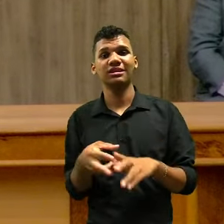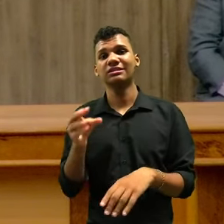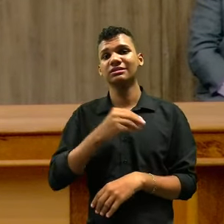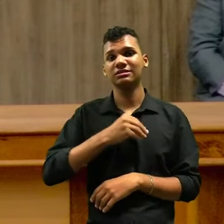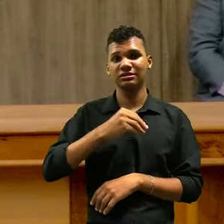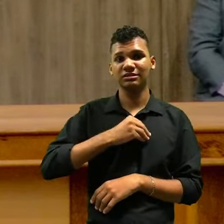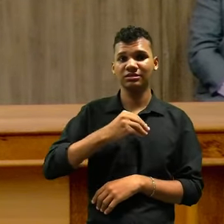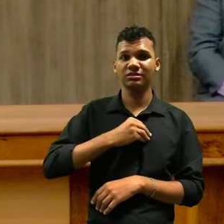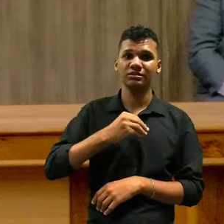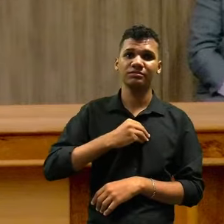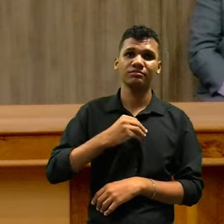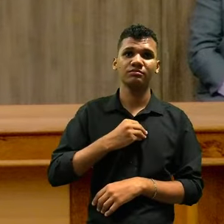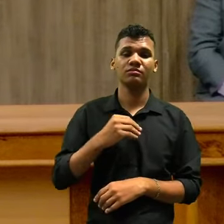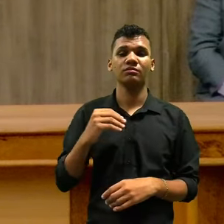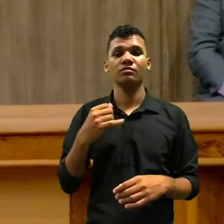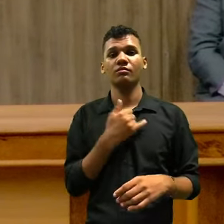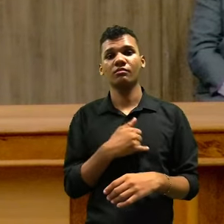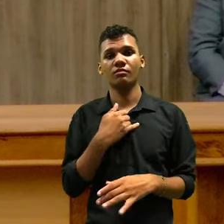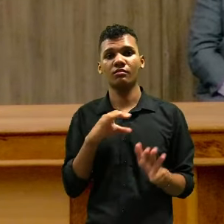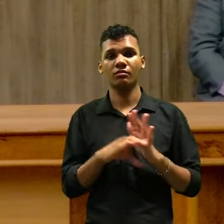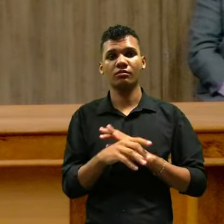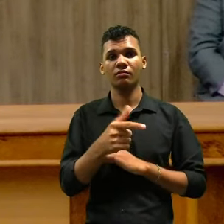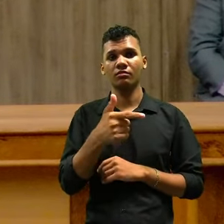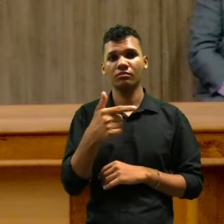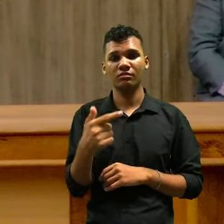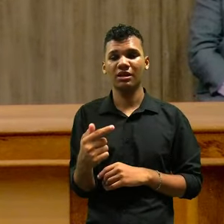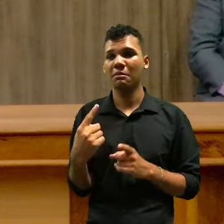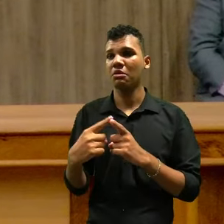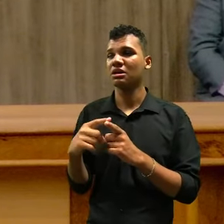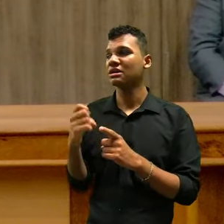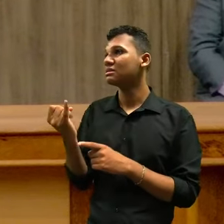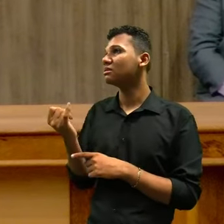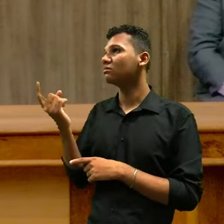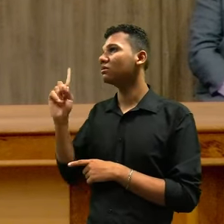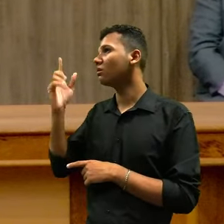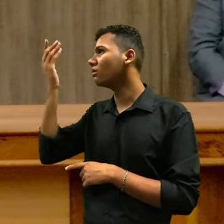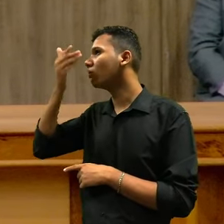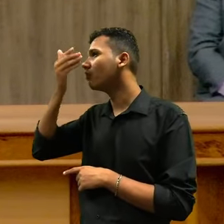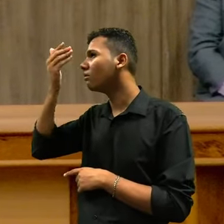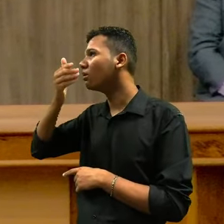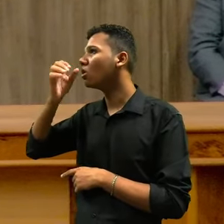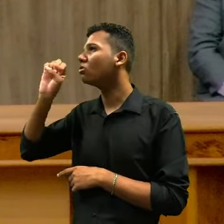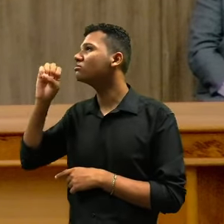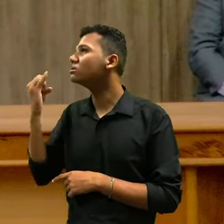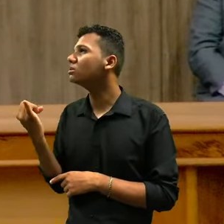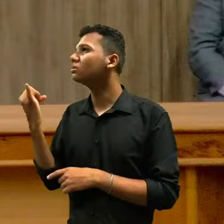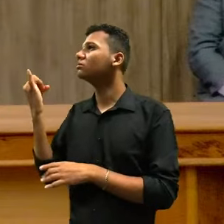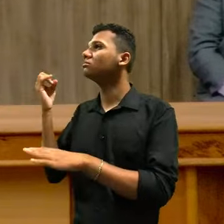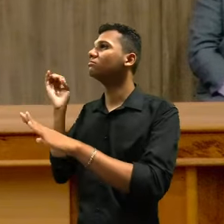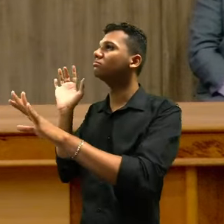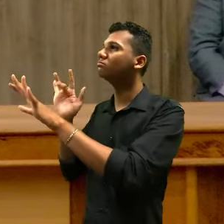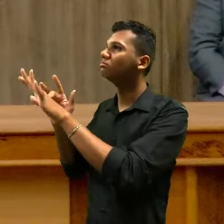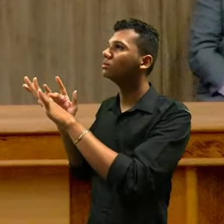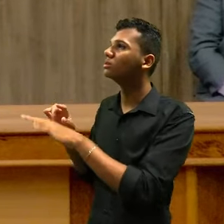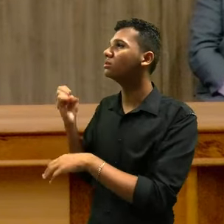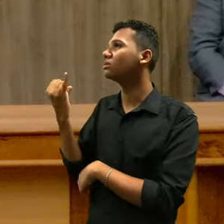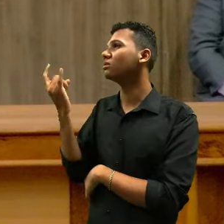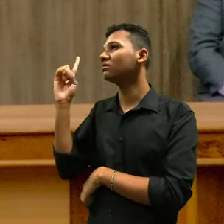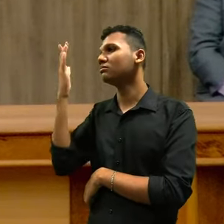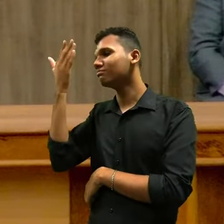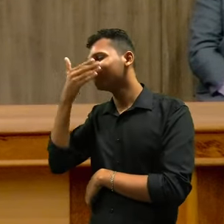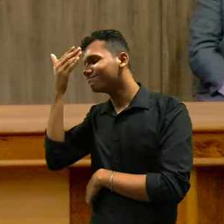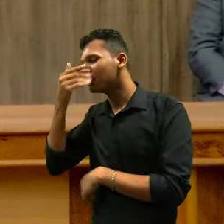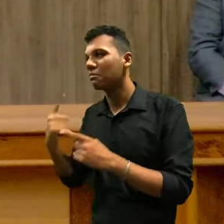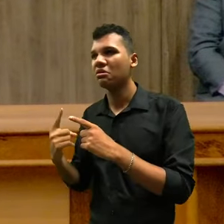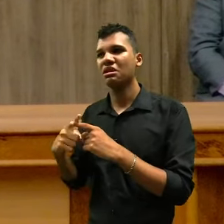aquilo que está lá em João 20:27 se eu não ver se eu não tocar se eu não apalpar se eu não ouvir eu não vou